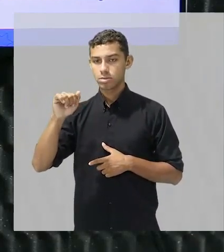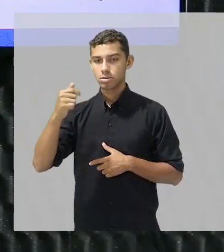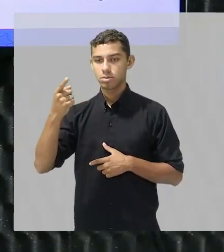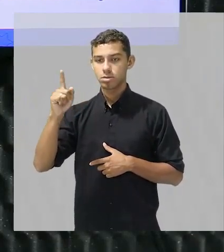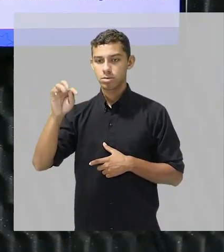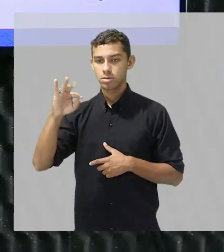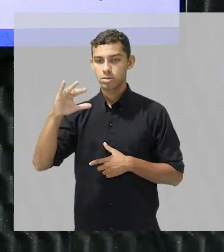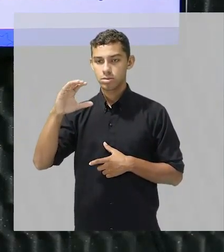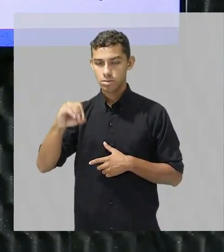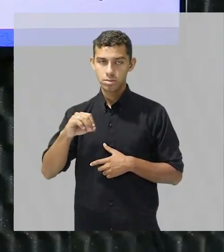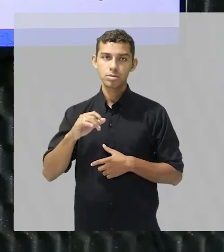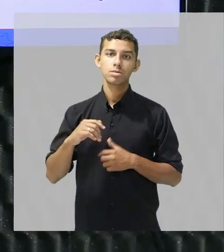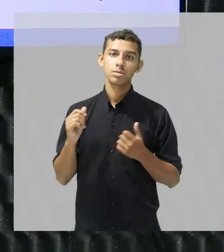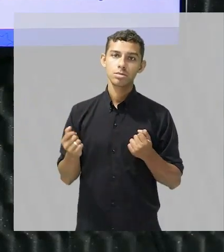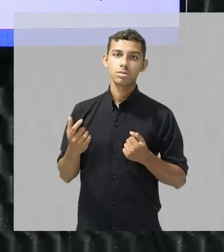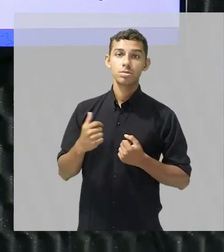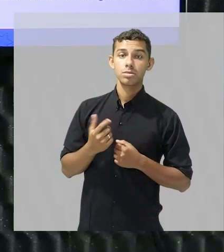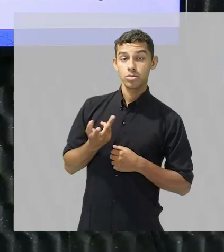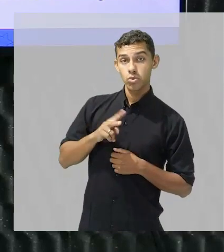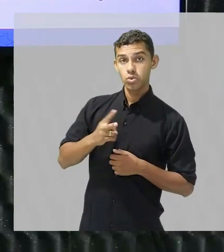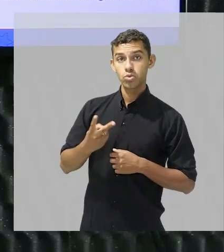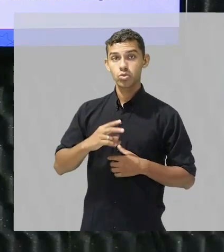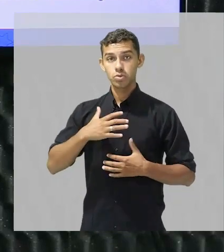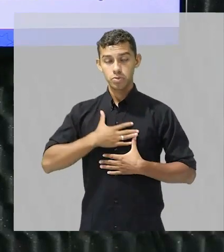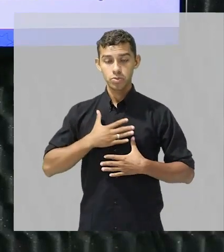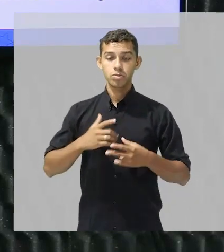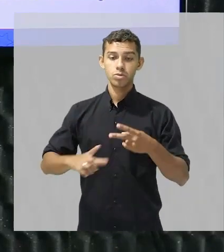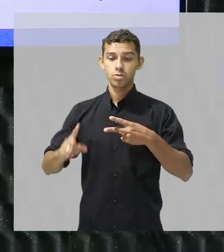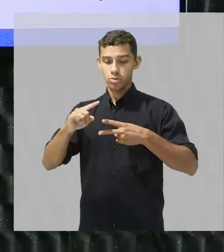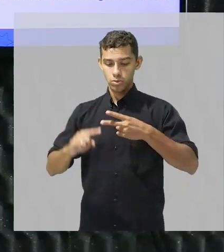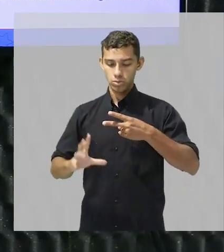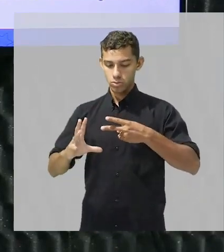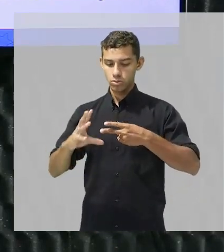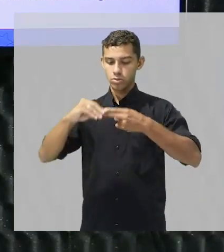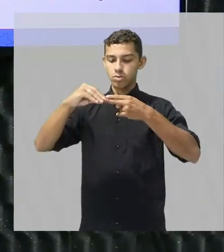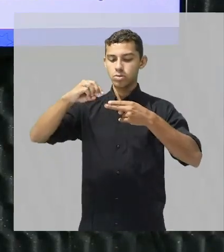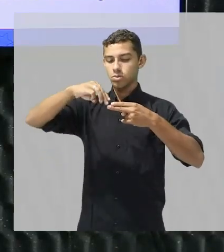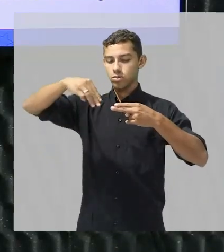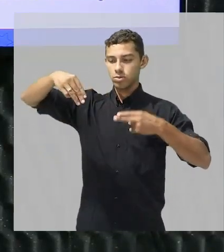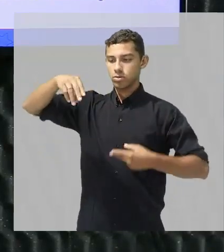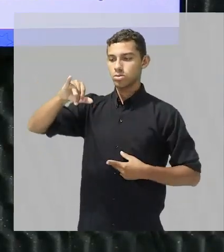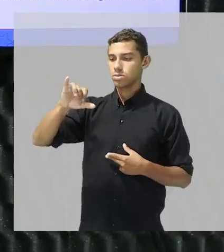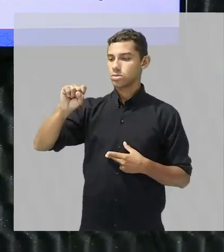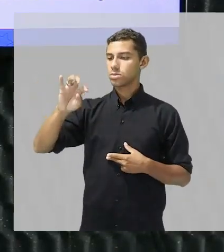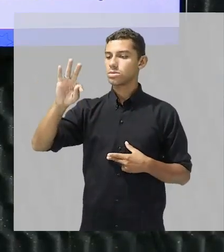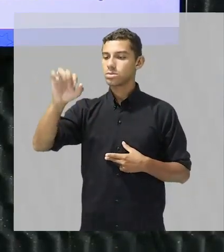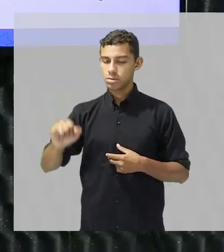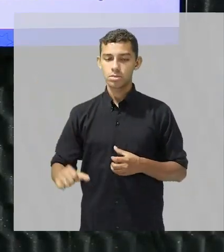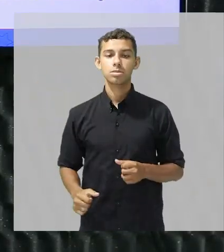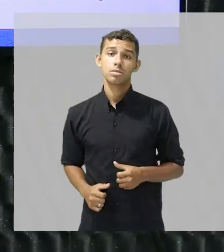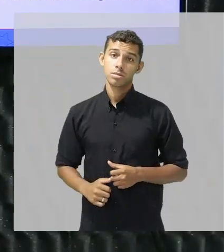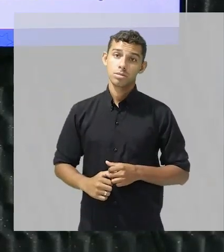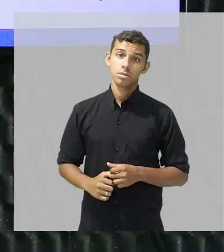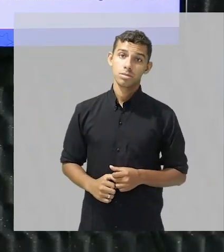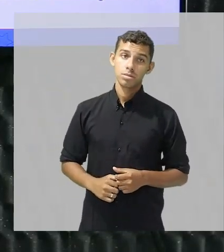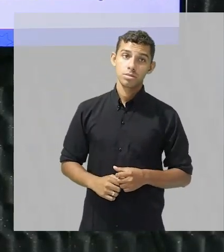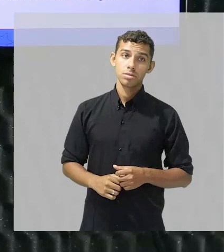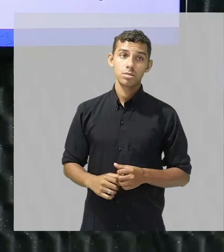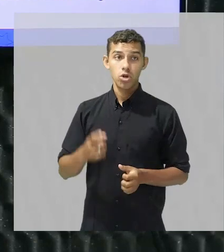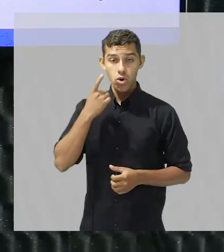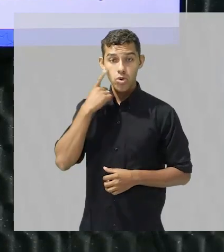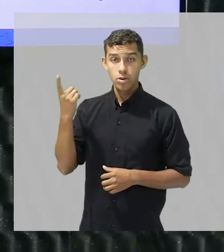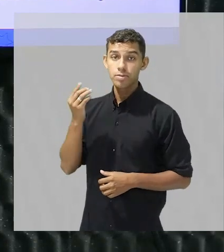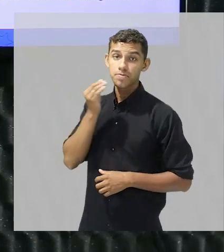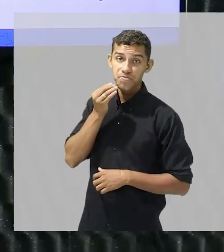é endócrina e exócrina ao mesmo tempo, tá certo? Então, diante do que eu acabei de explicar para vocês, vamos aqui